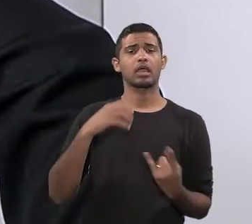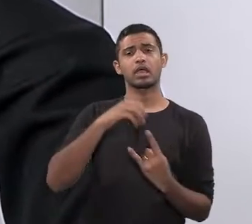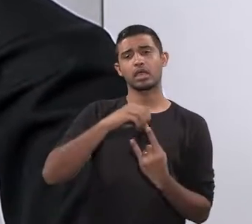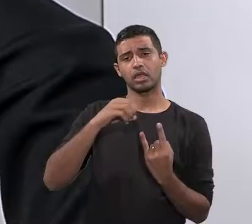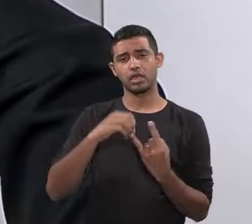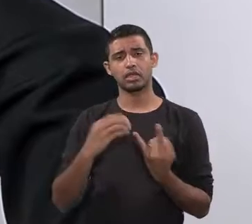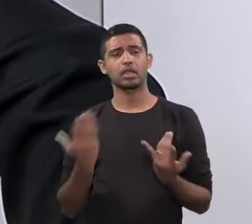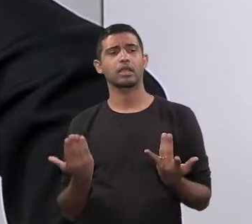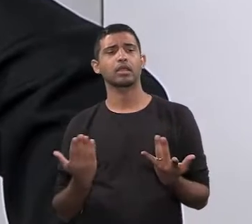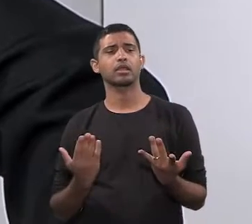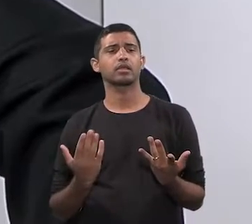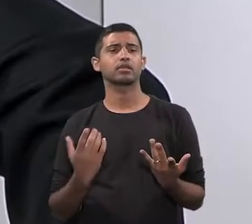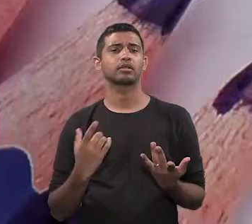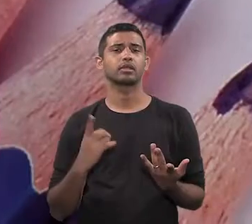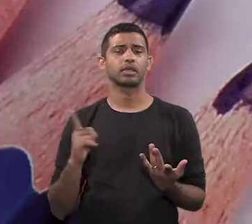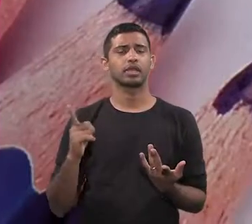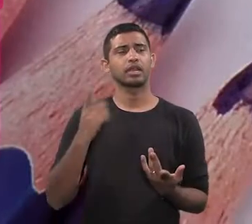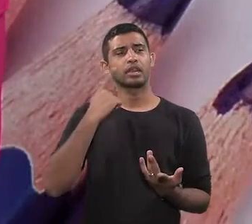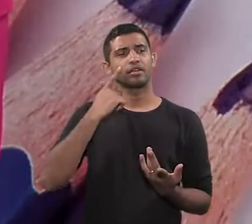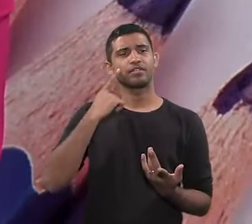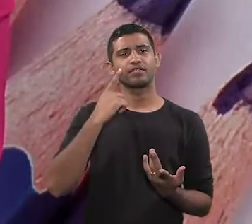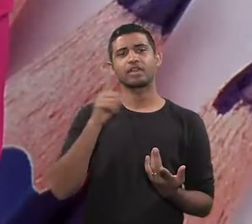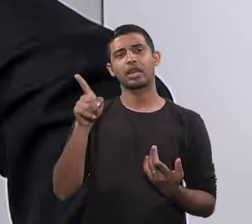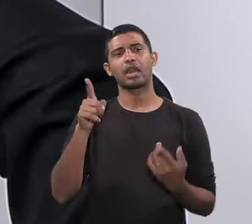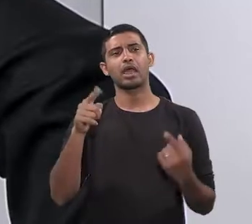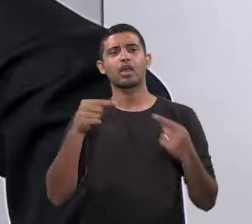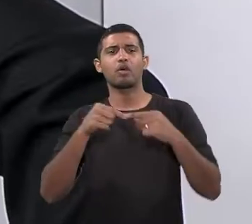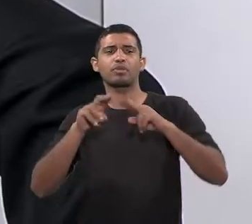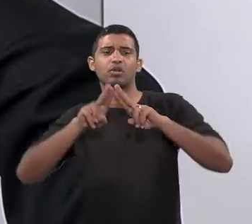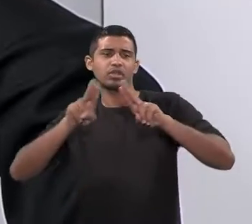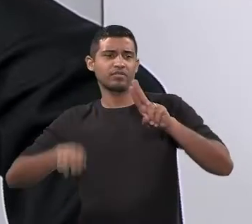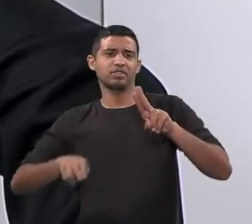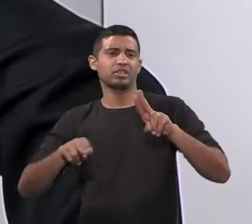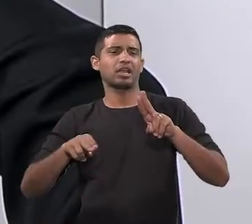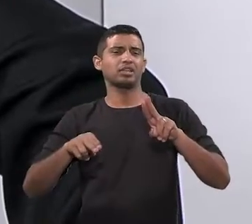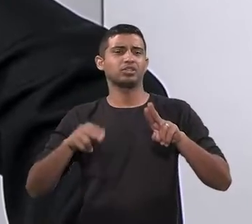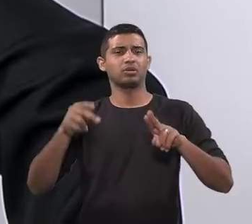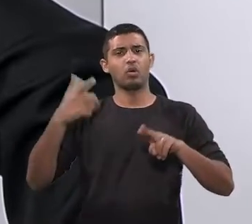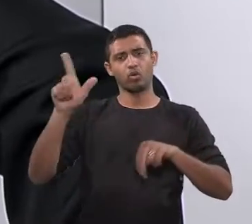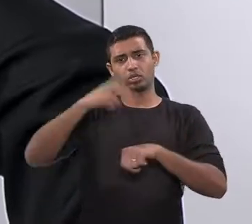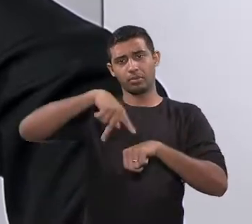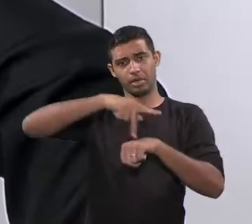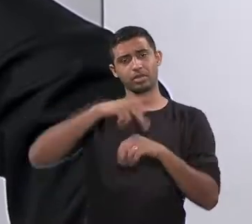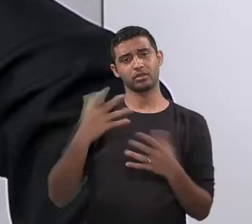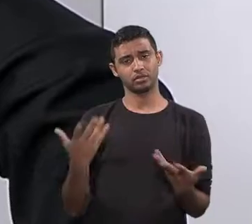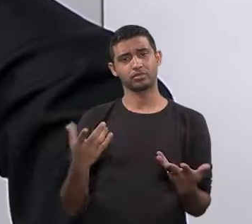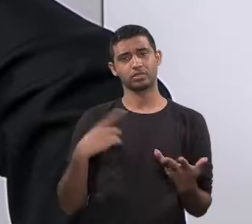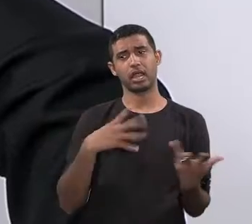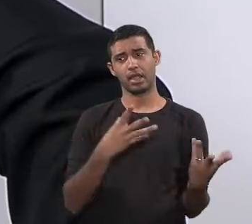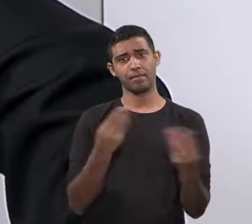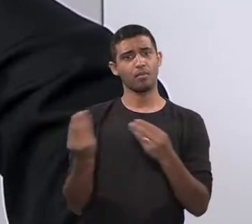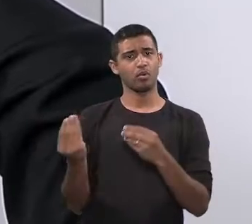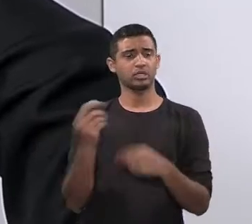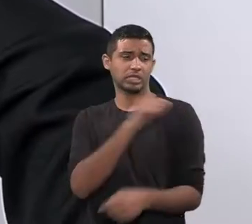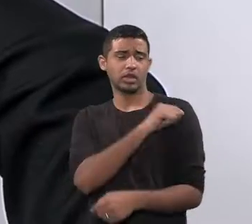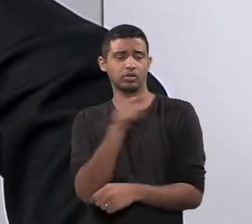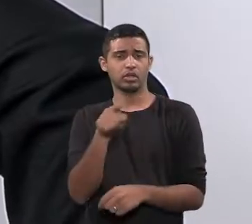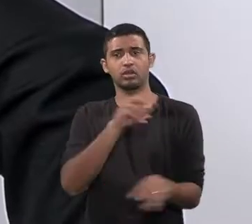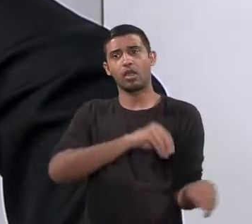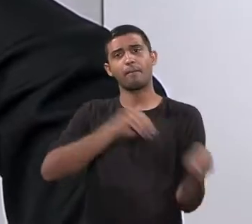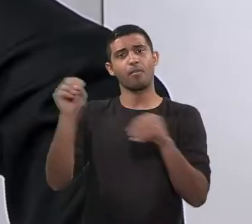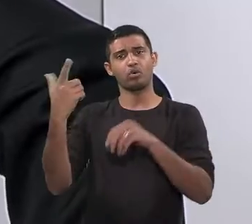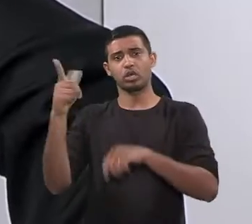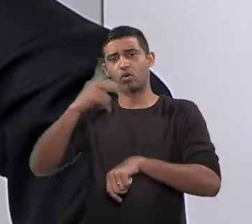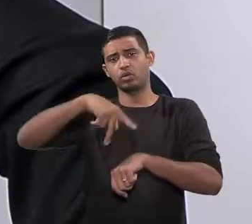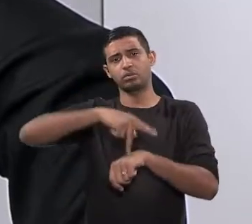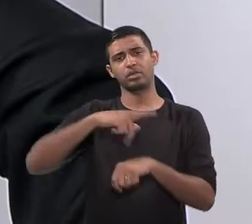Enem, concursos... Grandes desafios. Ele vai aplicar para universidades no exterior. Nós temos vários atletas que aplicam e vão para o exterior.